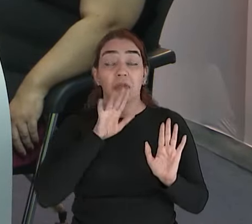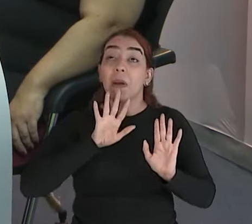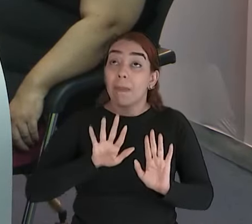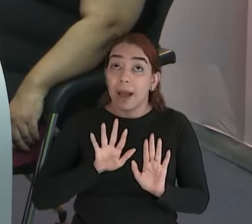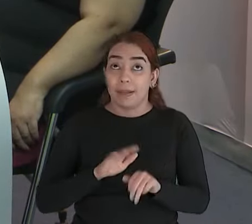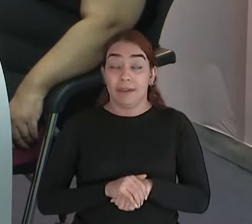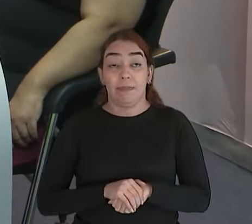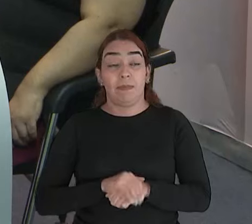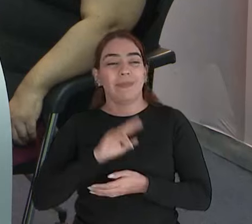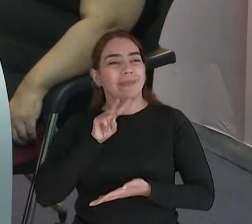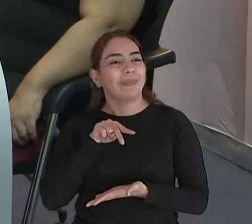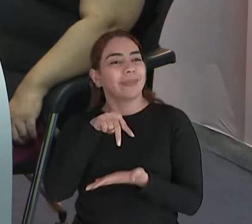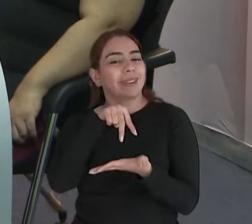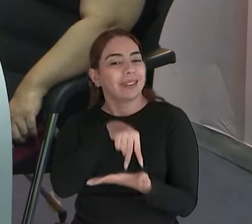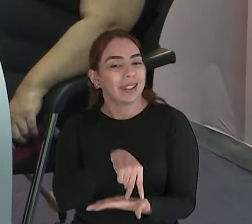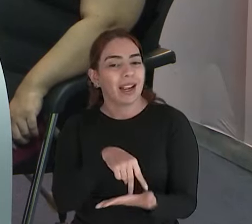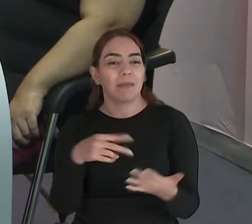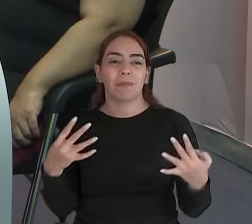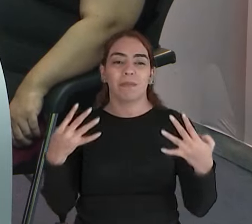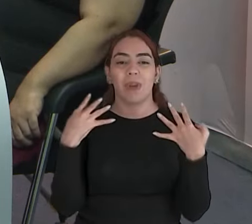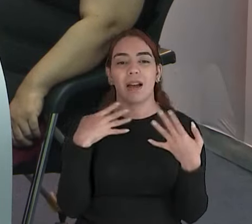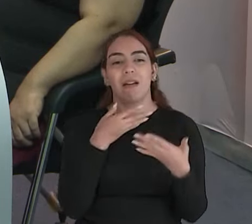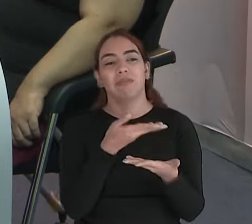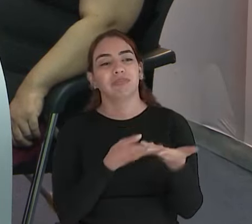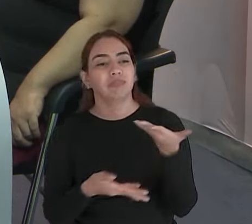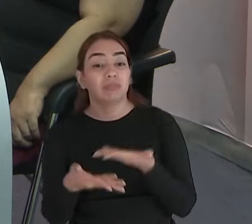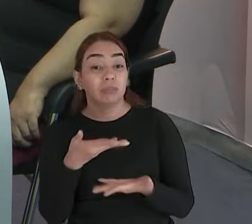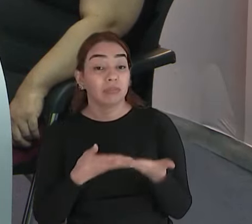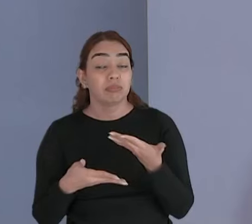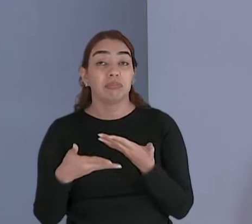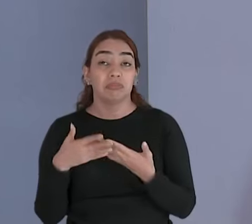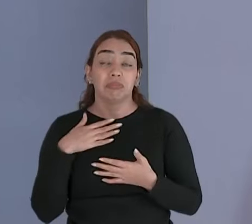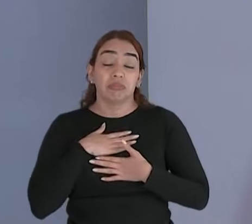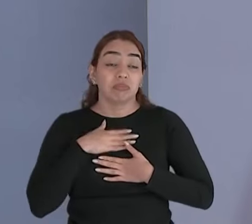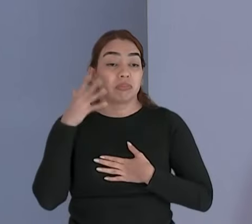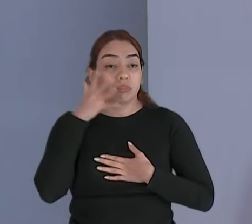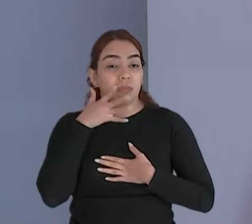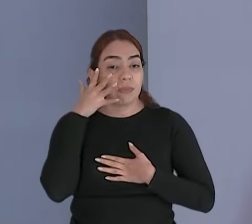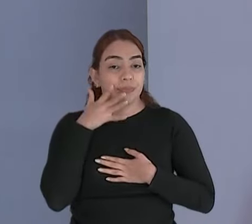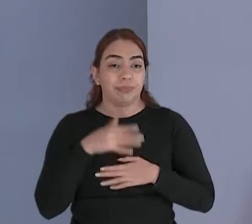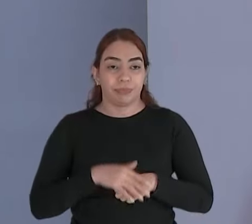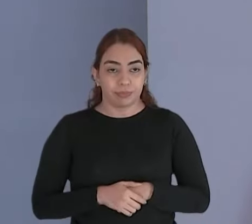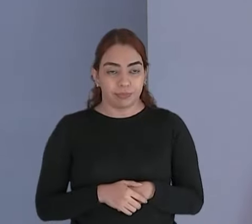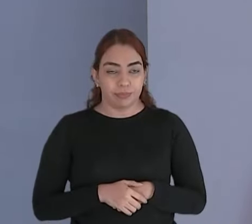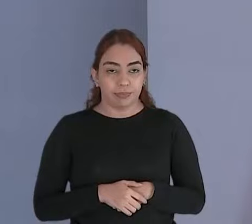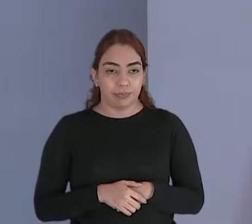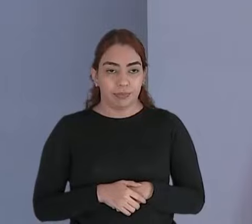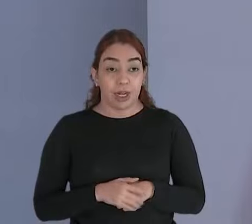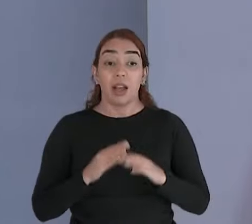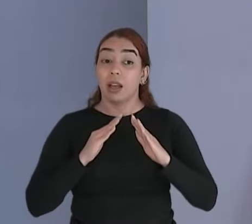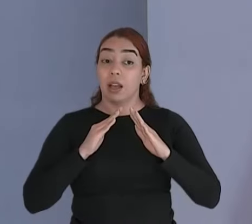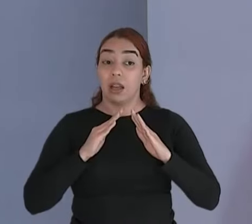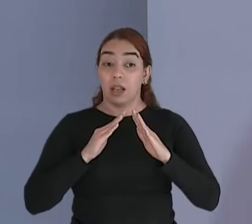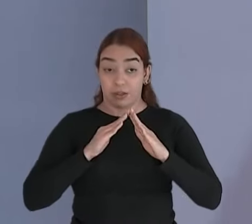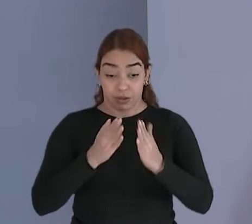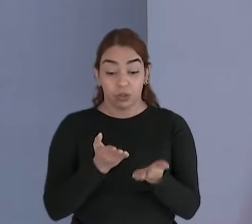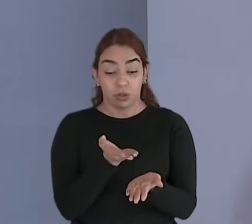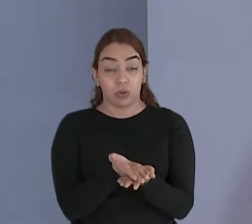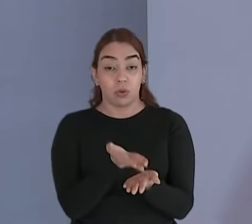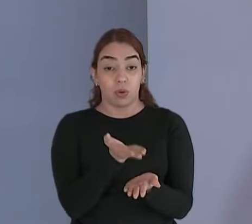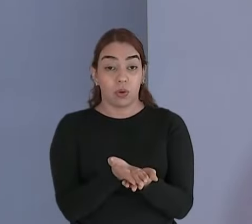público, não. Como é que você acredita que nas escolas, até como psicopedagoga, né,